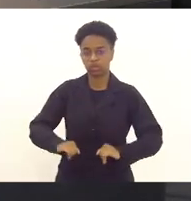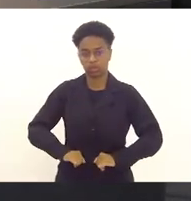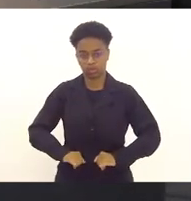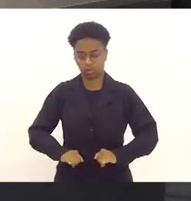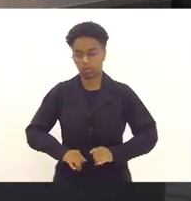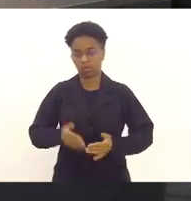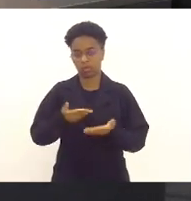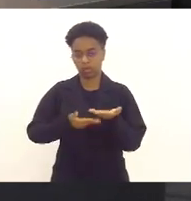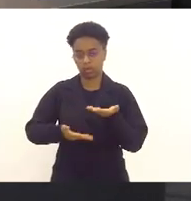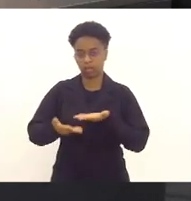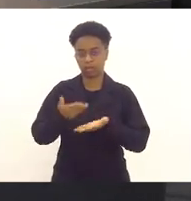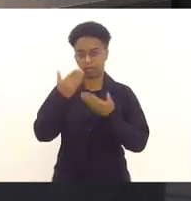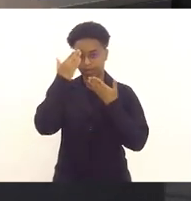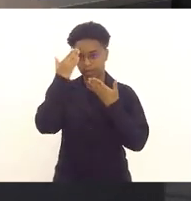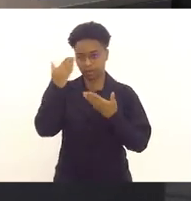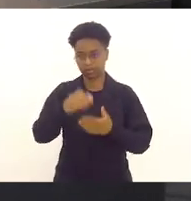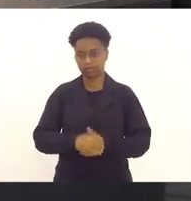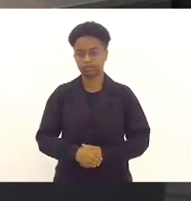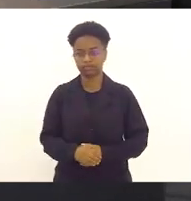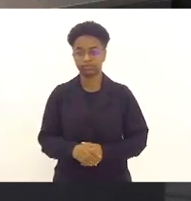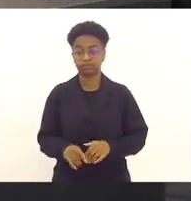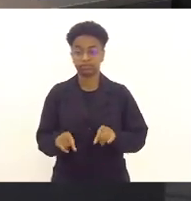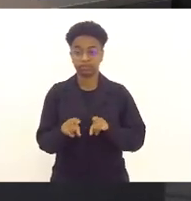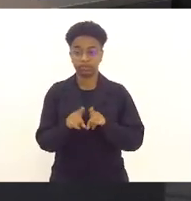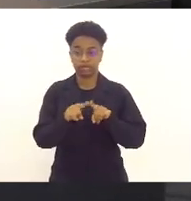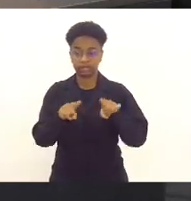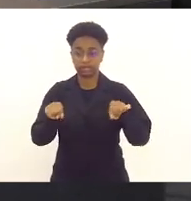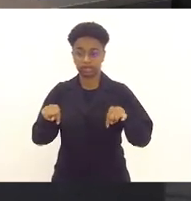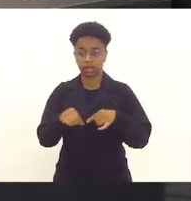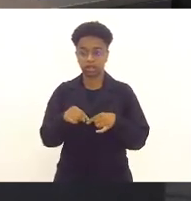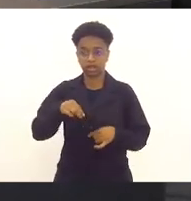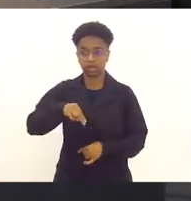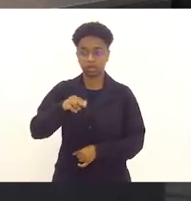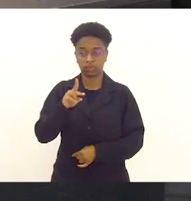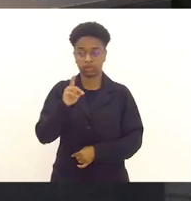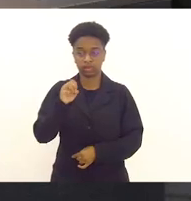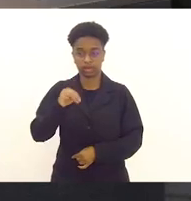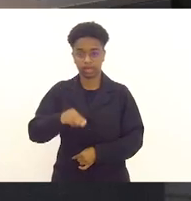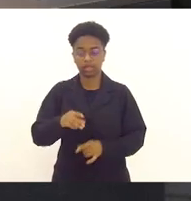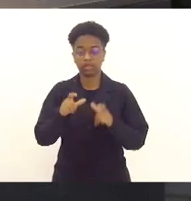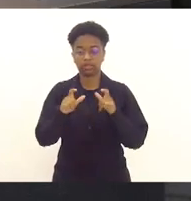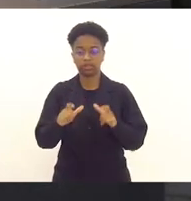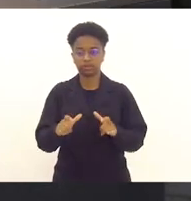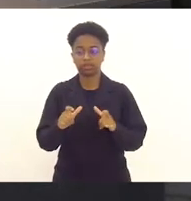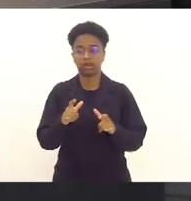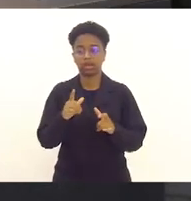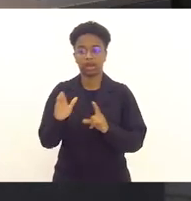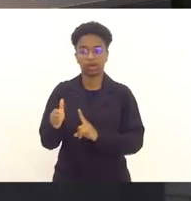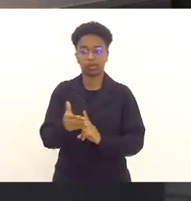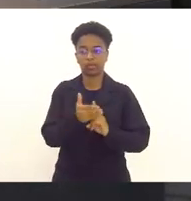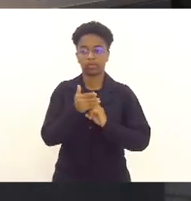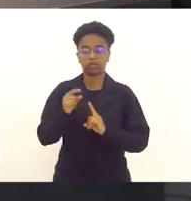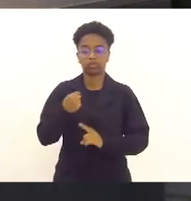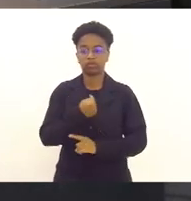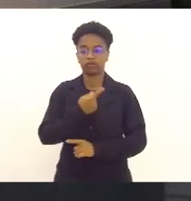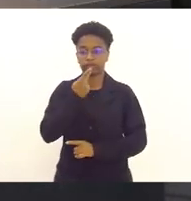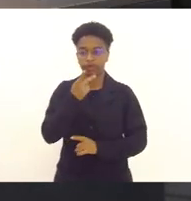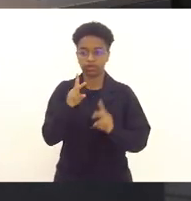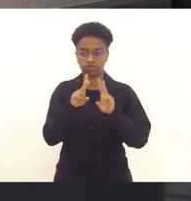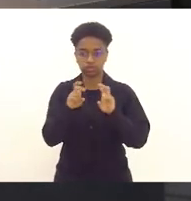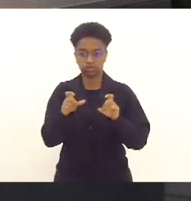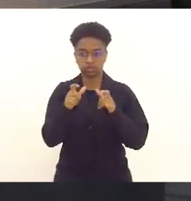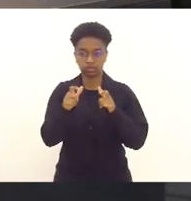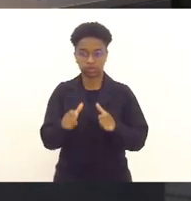é a sala do nudem ter um espaço mais acolhedor a gente quando fala de espaço físico